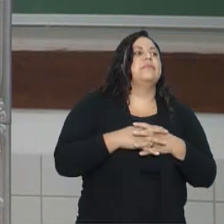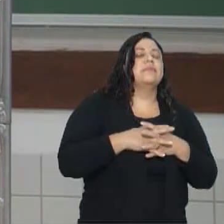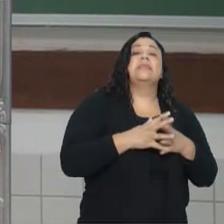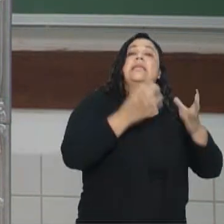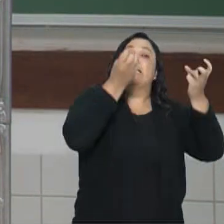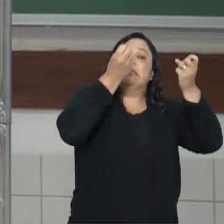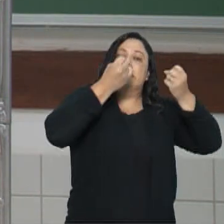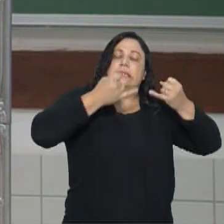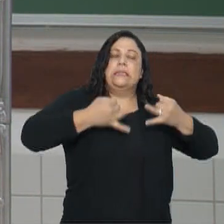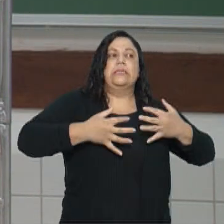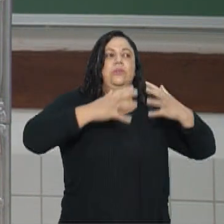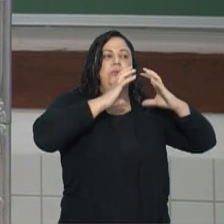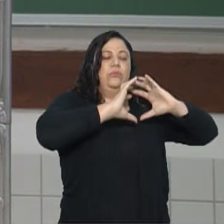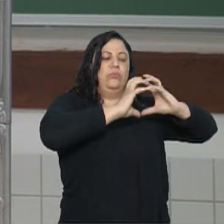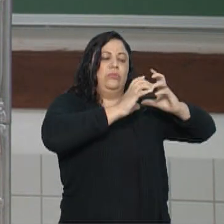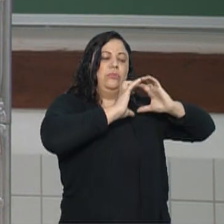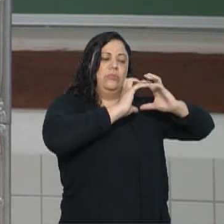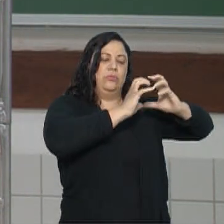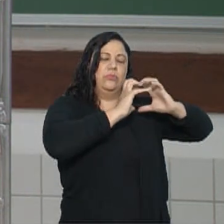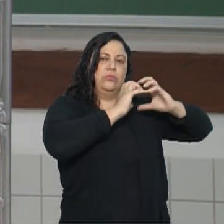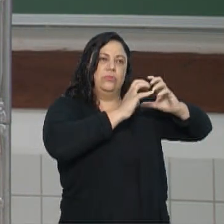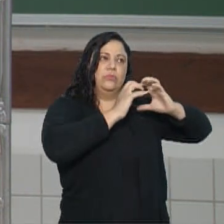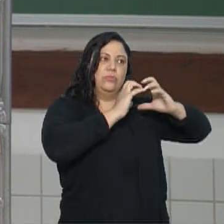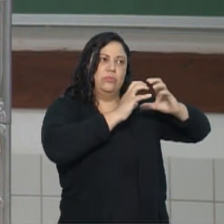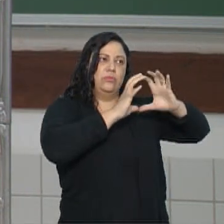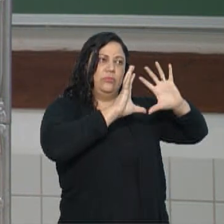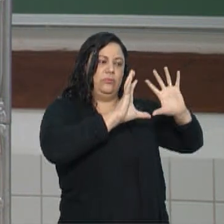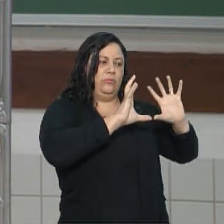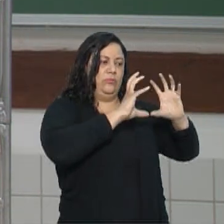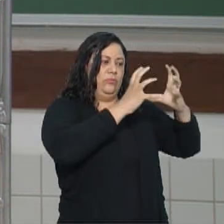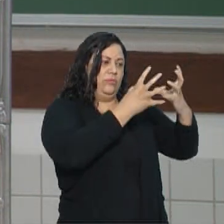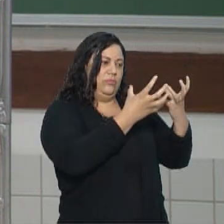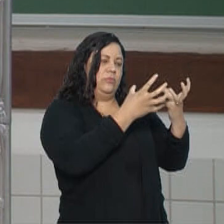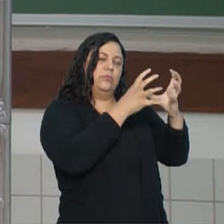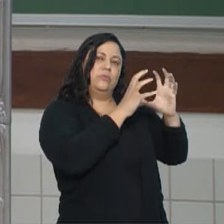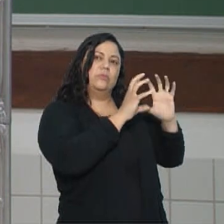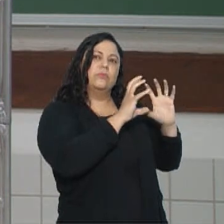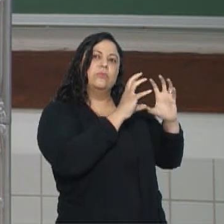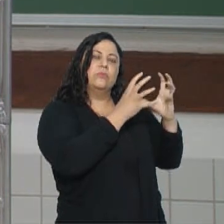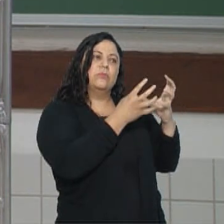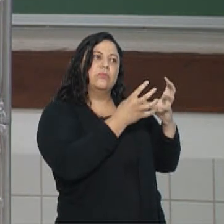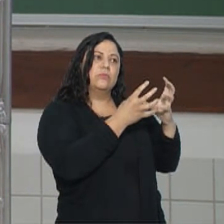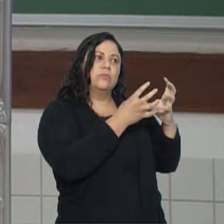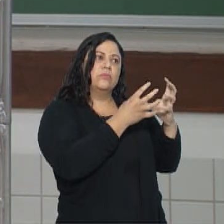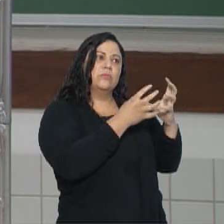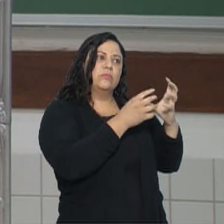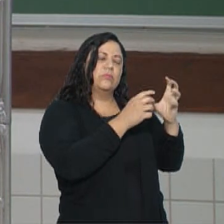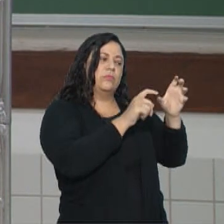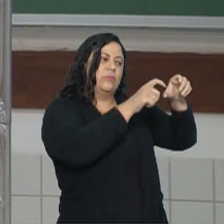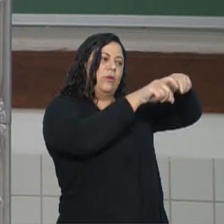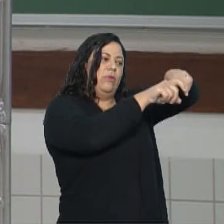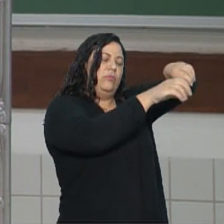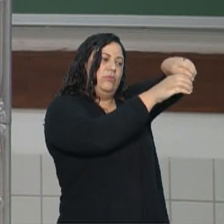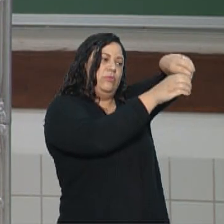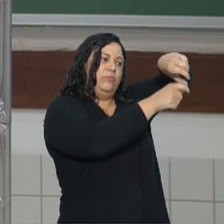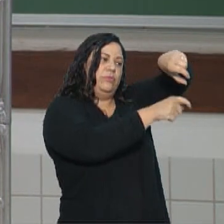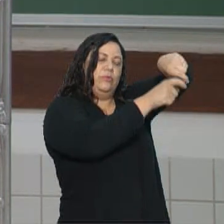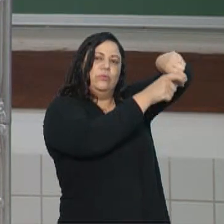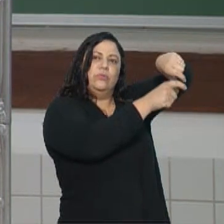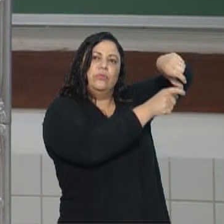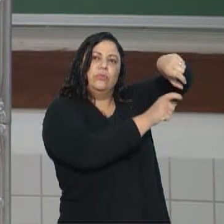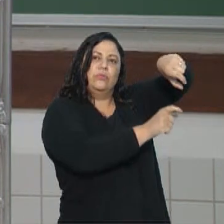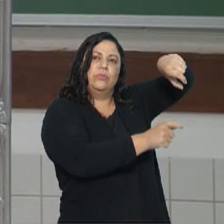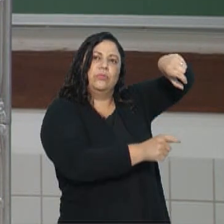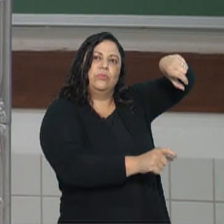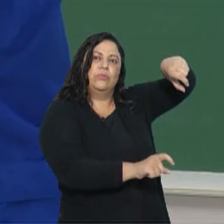sistema nervoso central. Deixamos a caixa, né, craniana, onde fica o encéfalo, e agora a gente só vai ficar atento